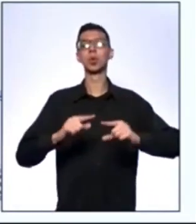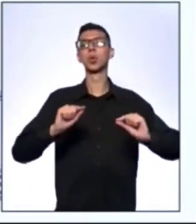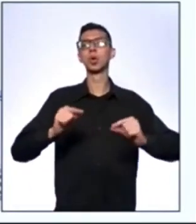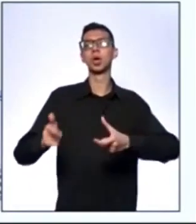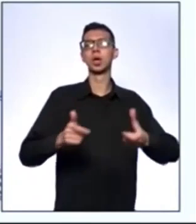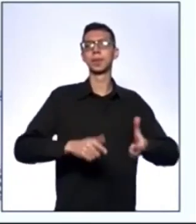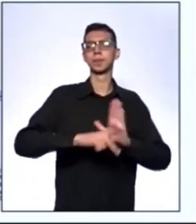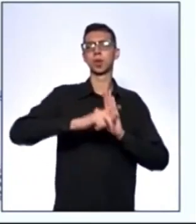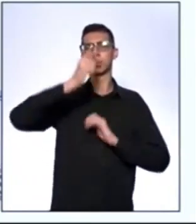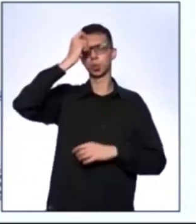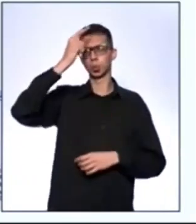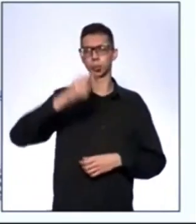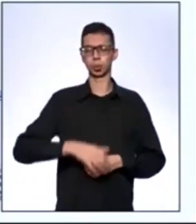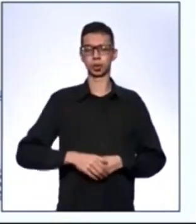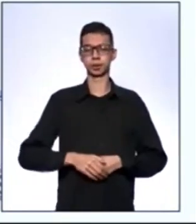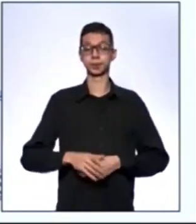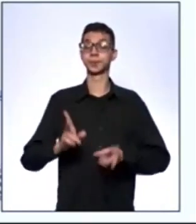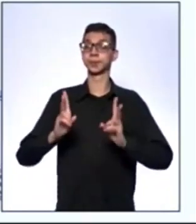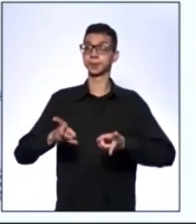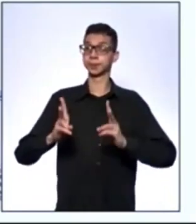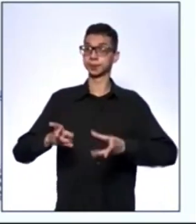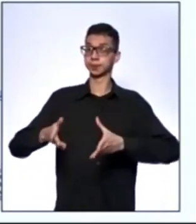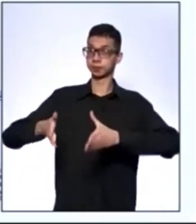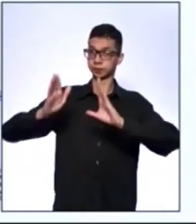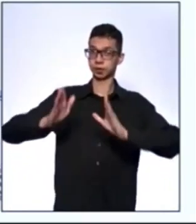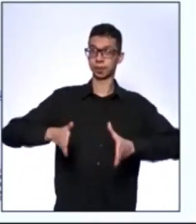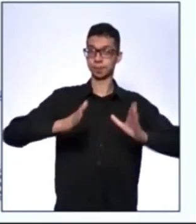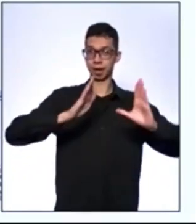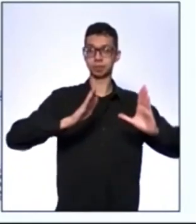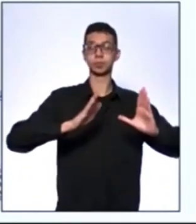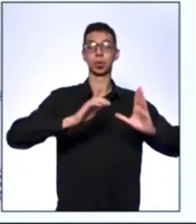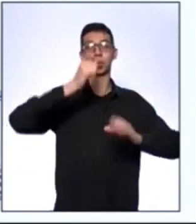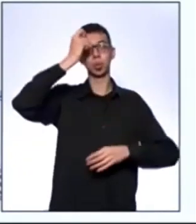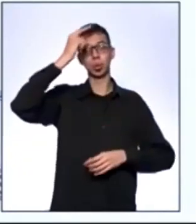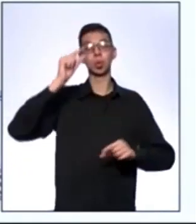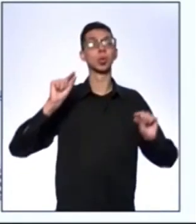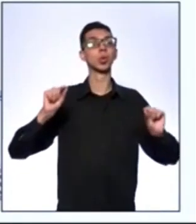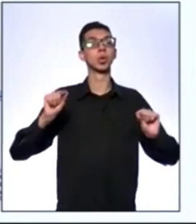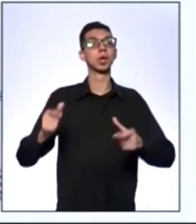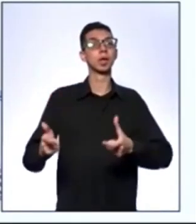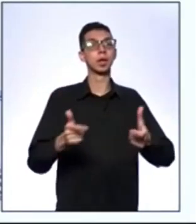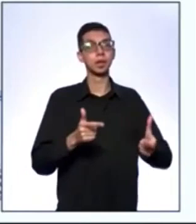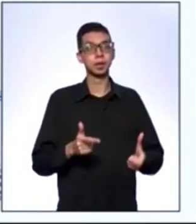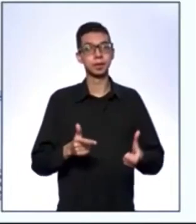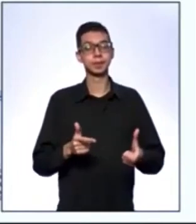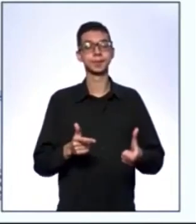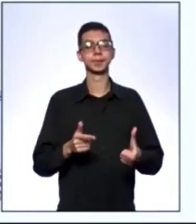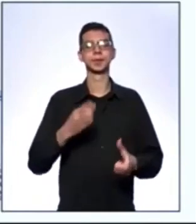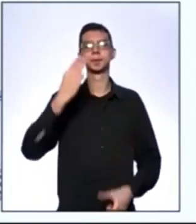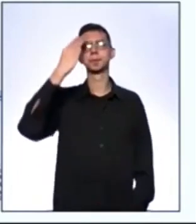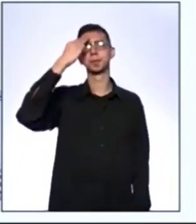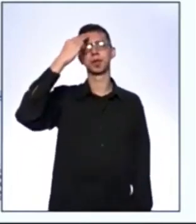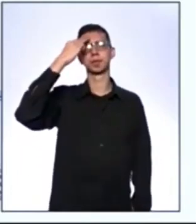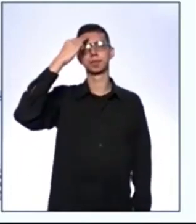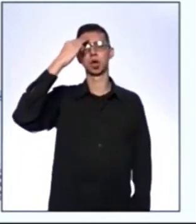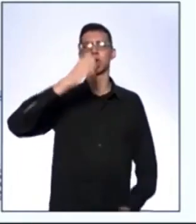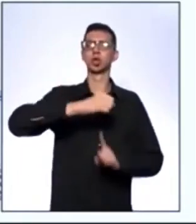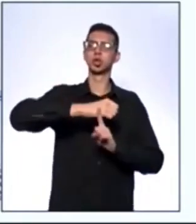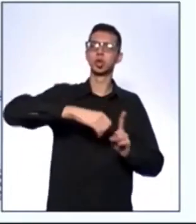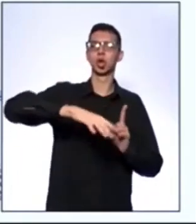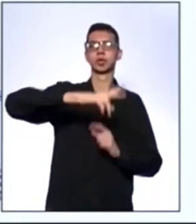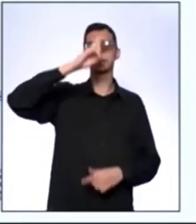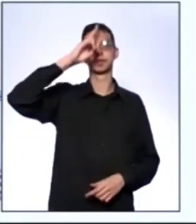formas de preservação, patrimônio cultural é uma das formas de preservação da memória social.